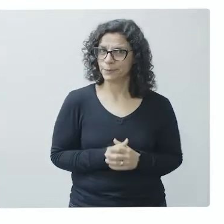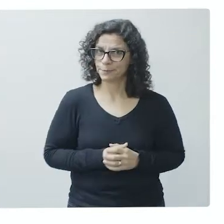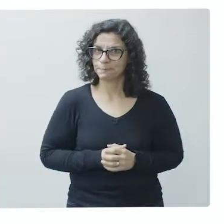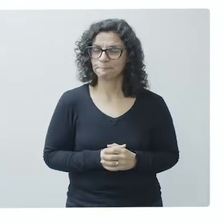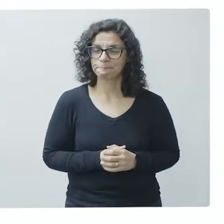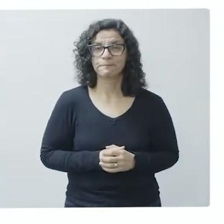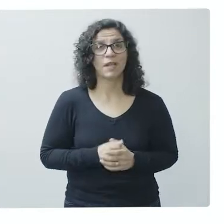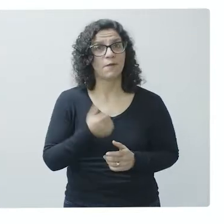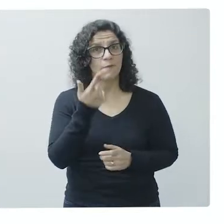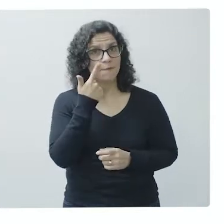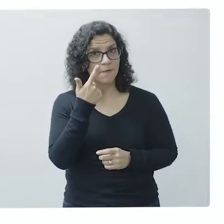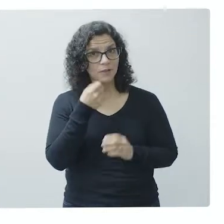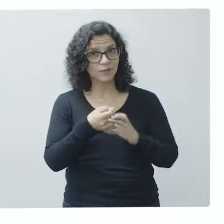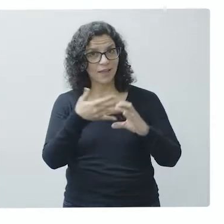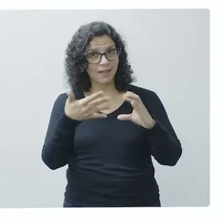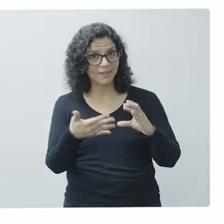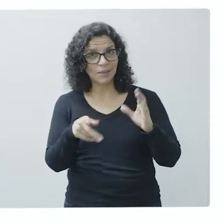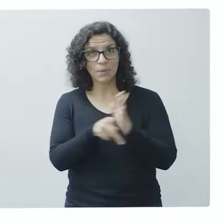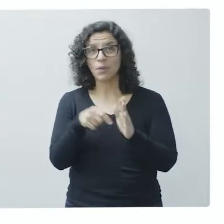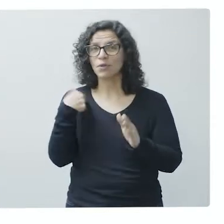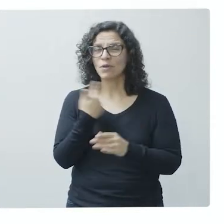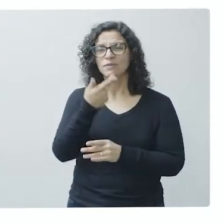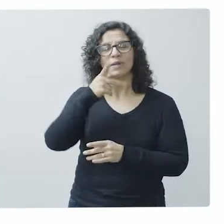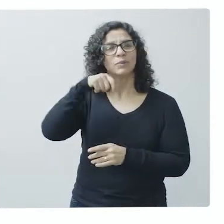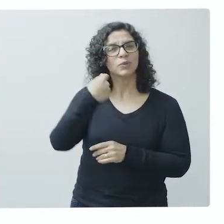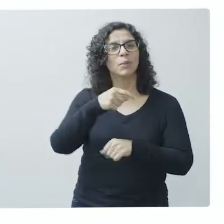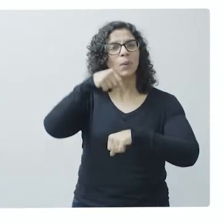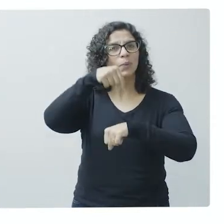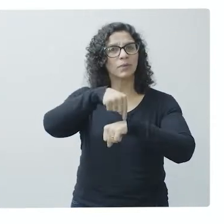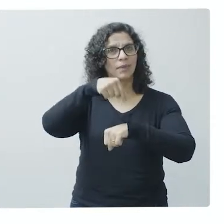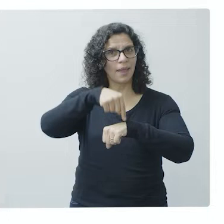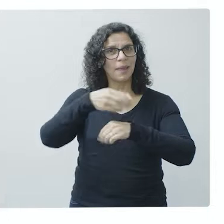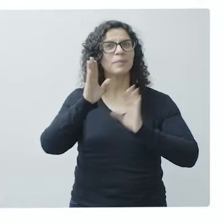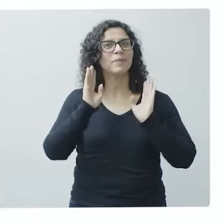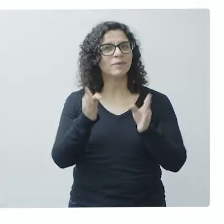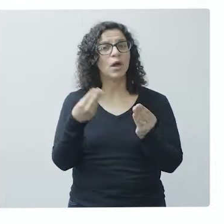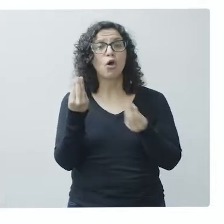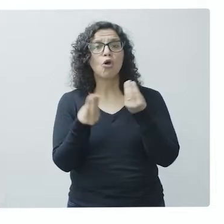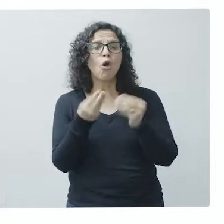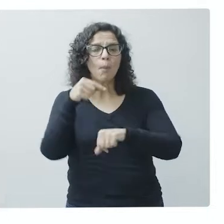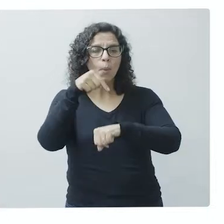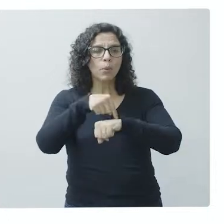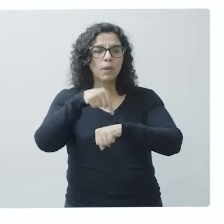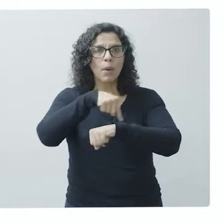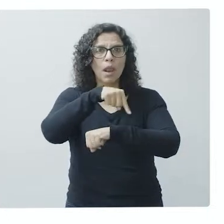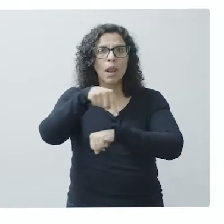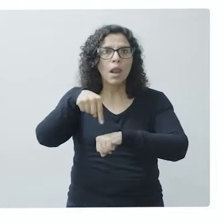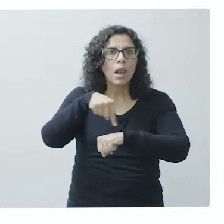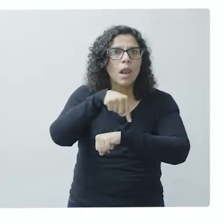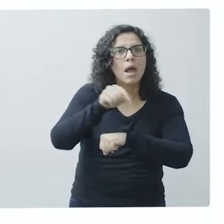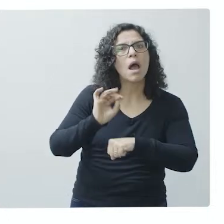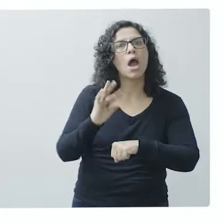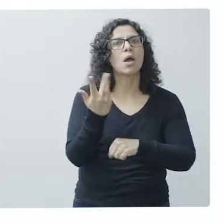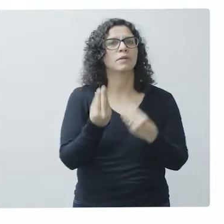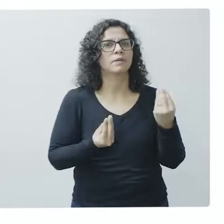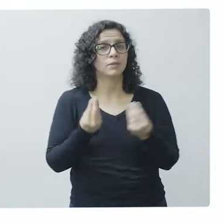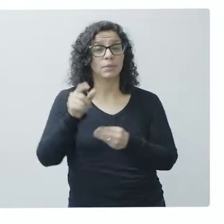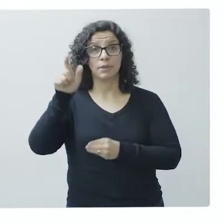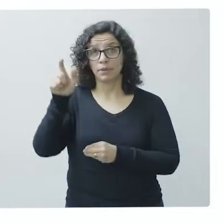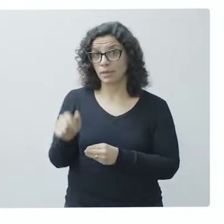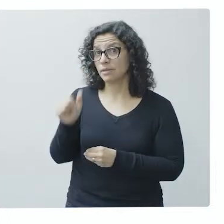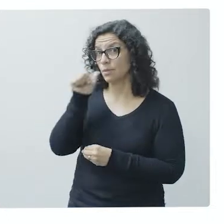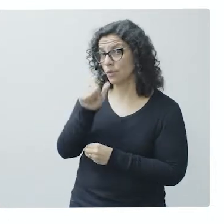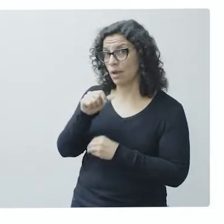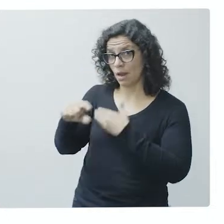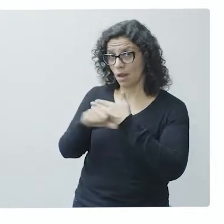tempo. Olha só, lembra? Ainda hoje nós falamos com relação ao tempo, de como esse tempo acontece. E a Cecília